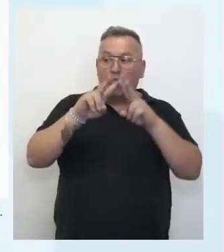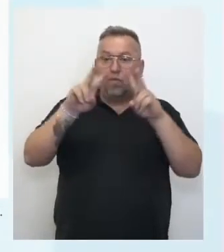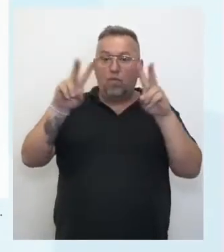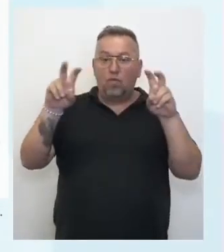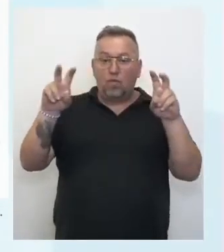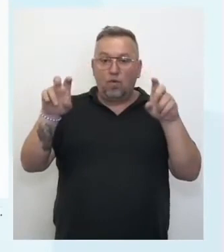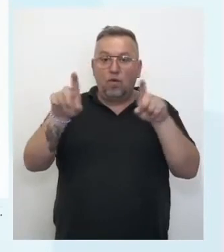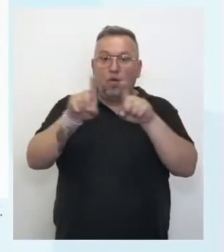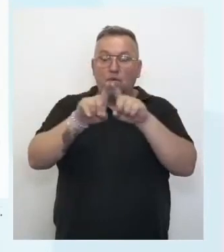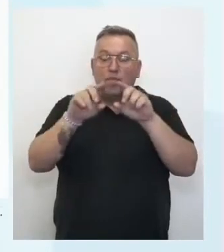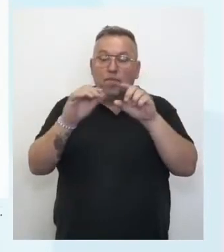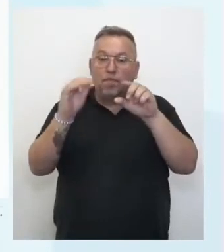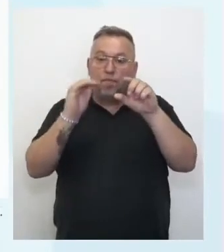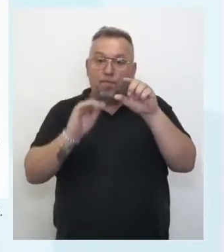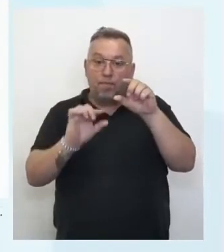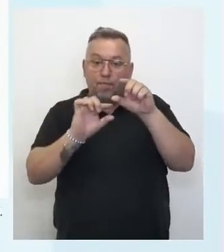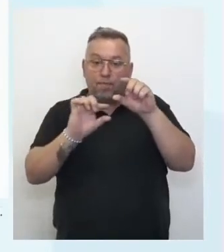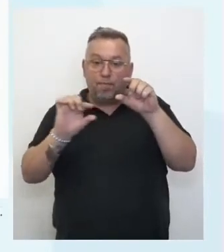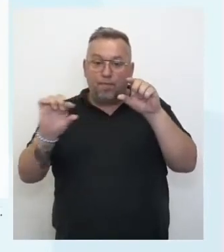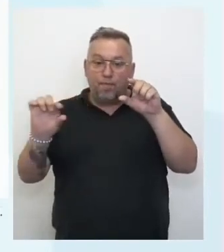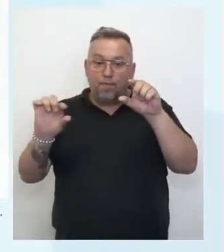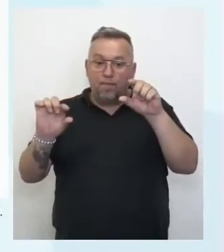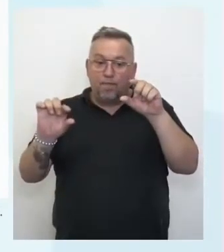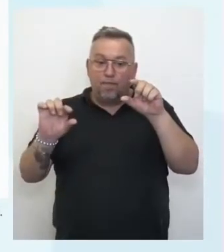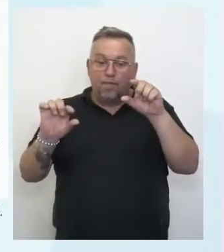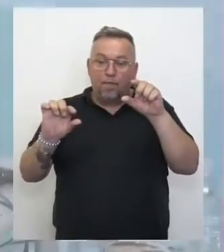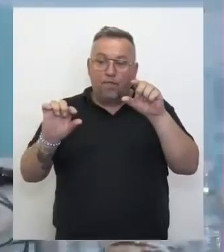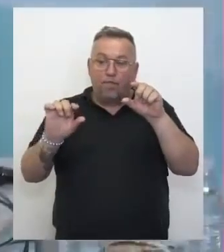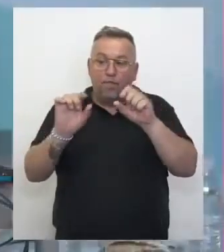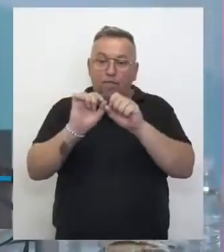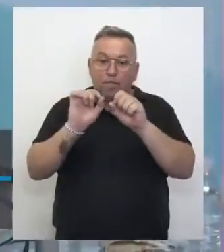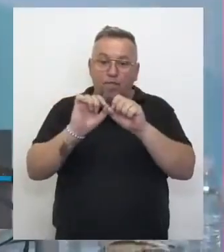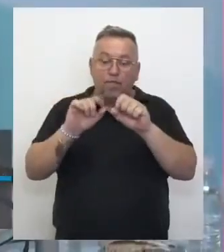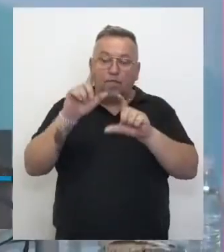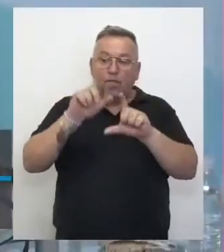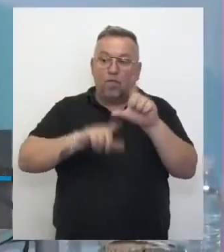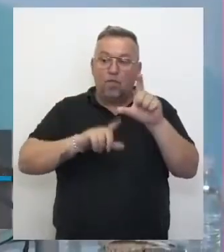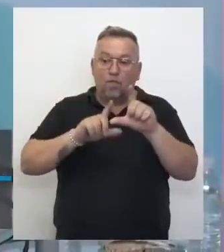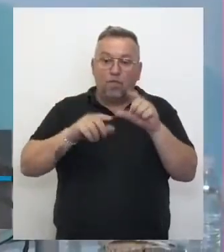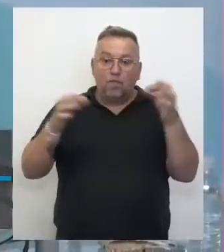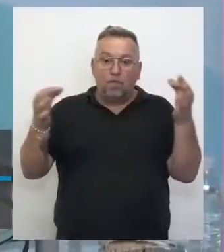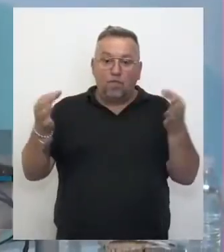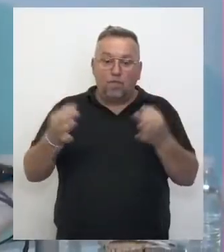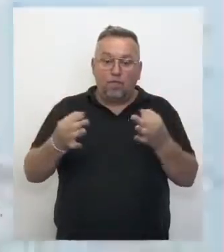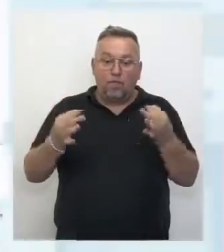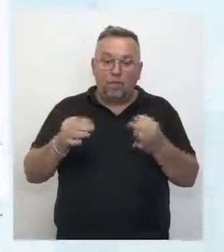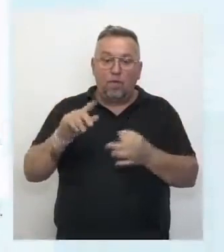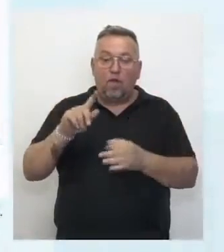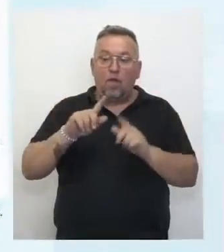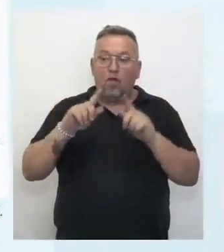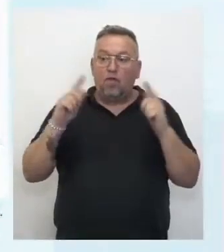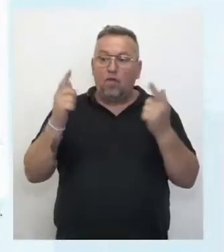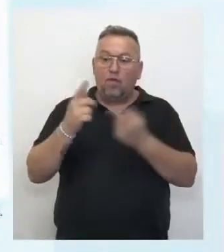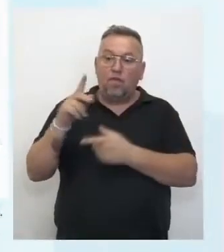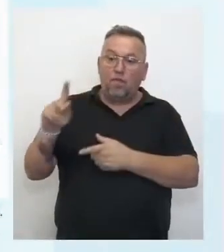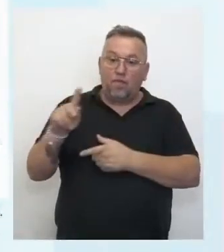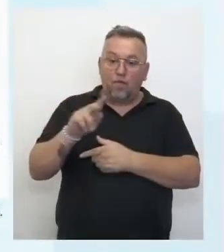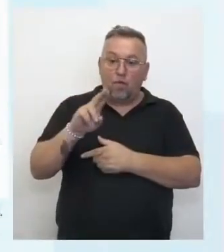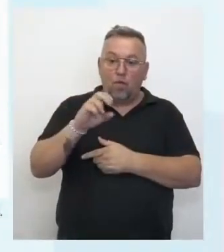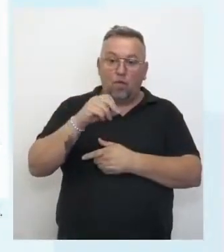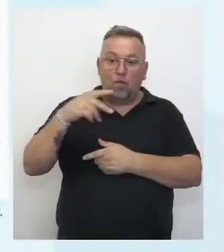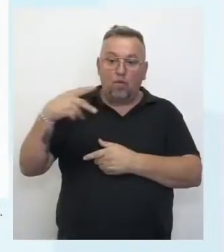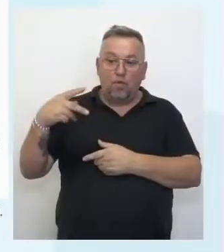né, e no subtítulo. O título é essa parte em letras garrafais, em negrito aí, geógrafo e professor da USP,